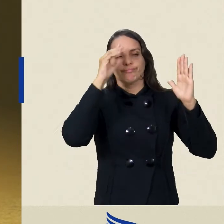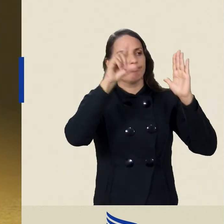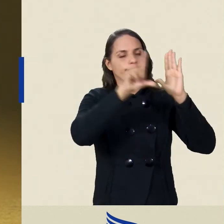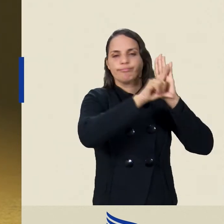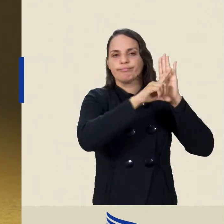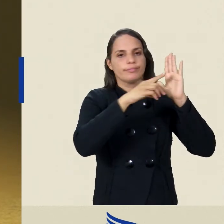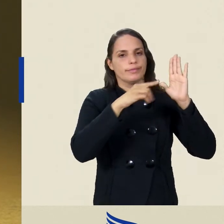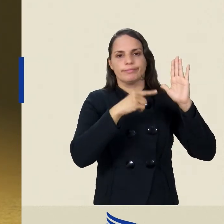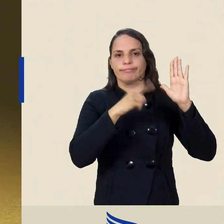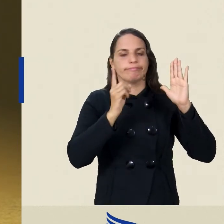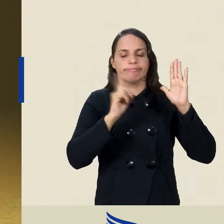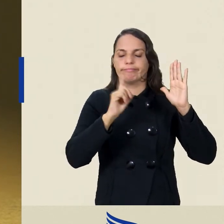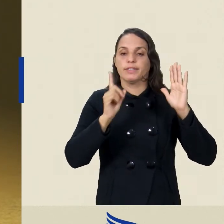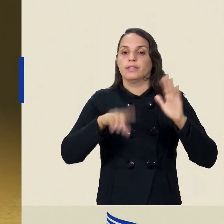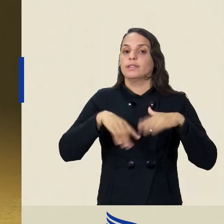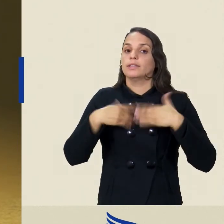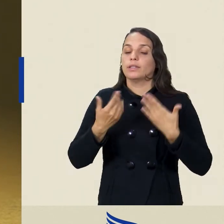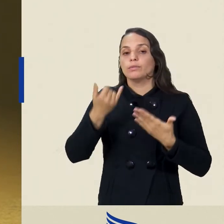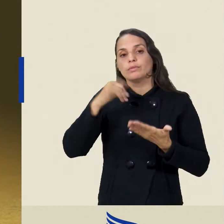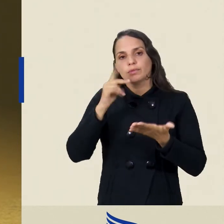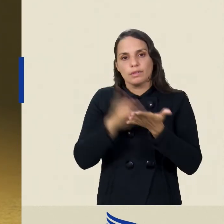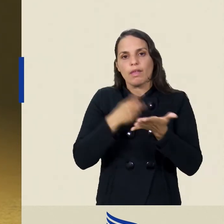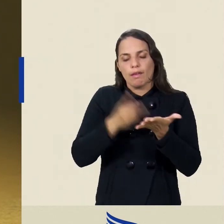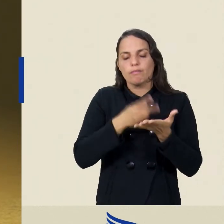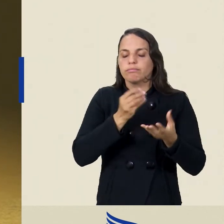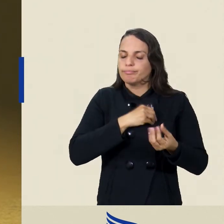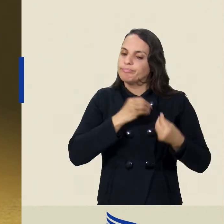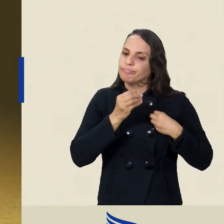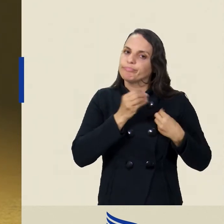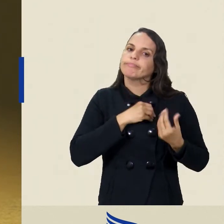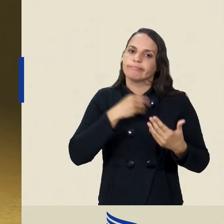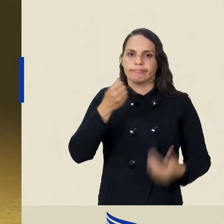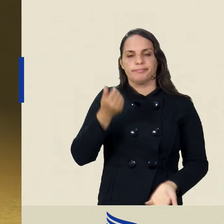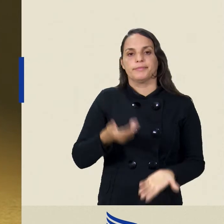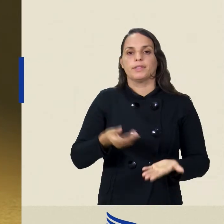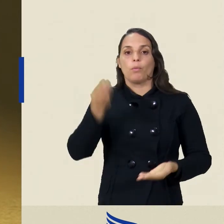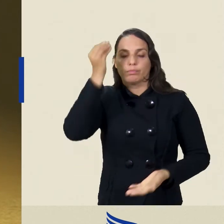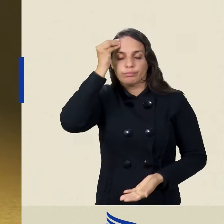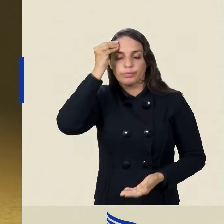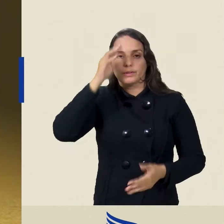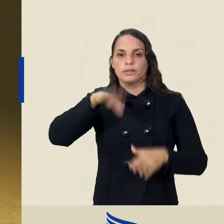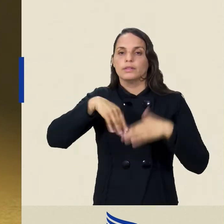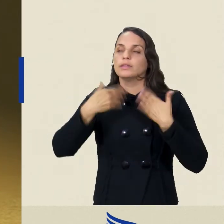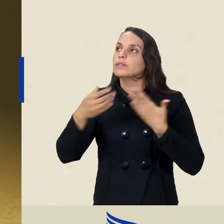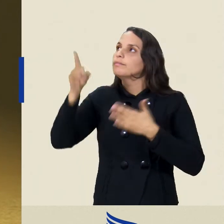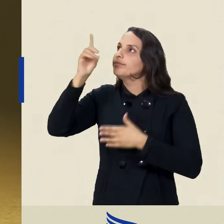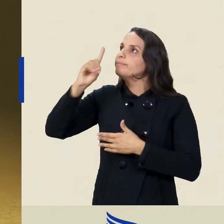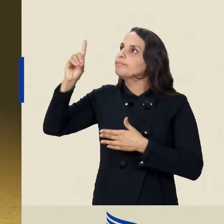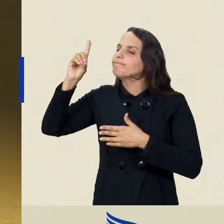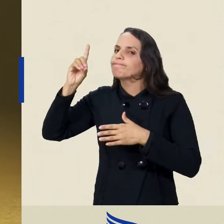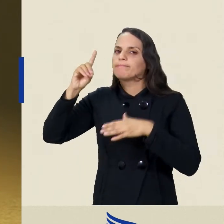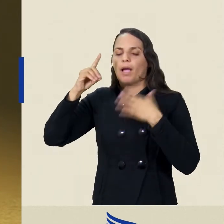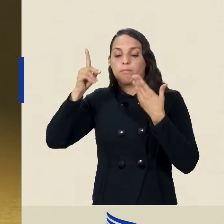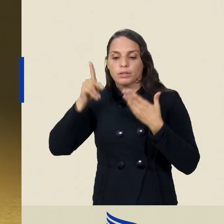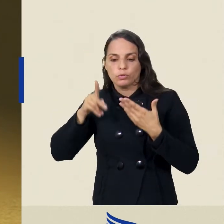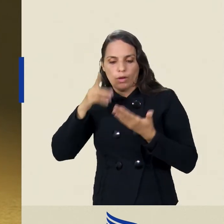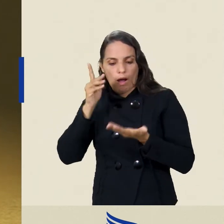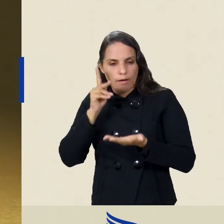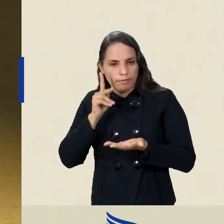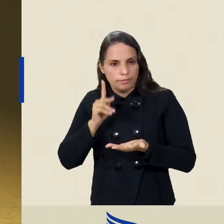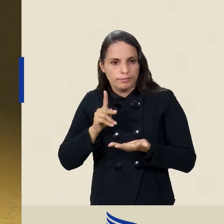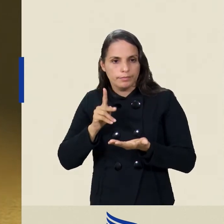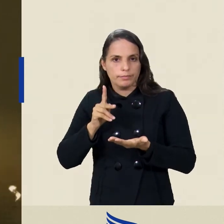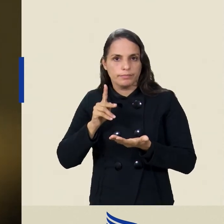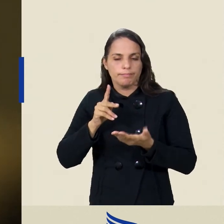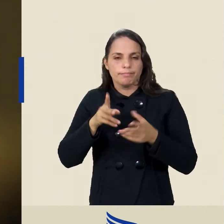em um só ponto tornou-se culpado de todos. O sincero indagador da verdade não alega ignorância da